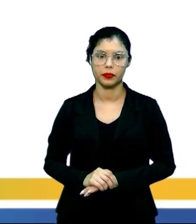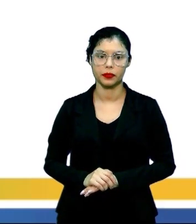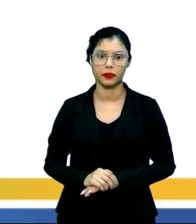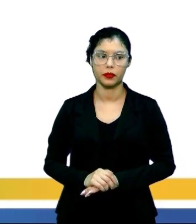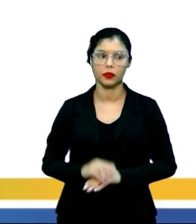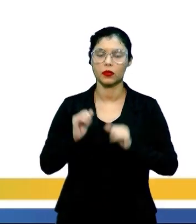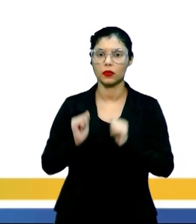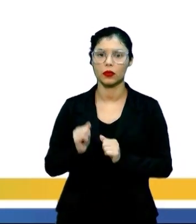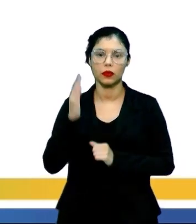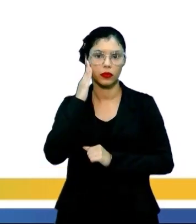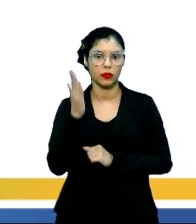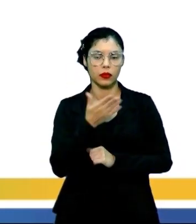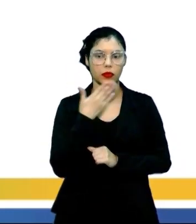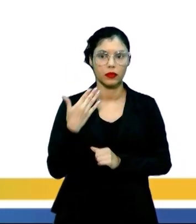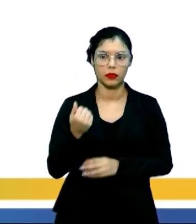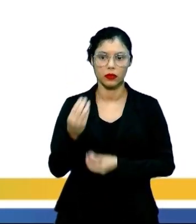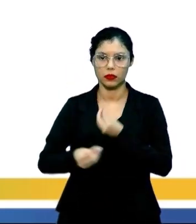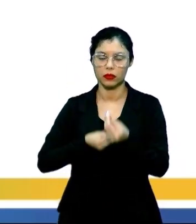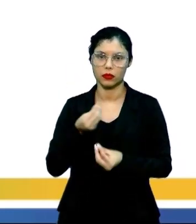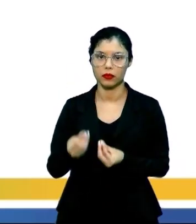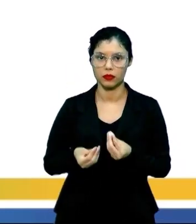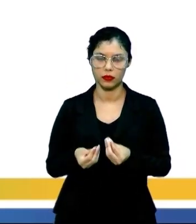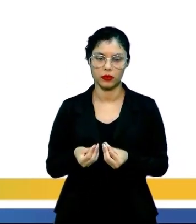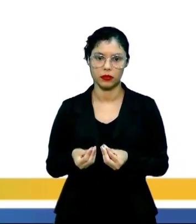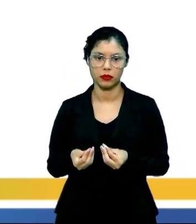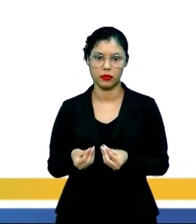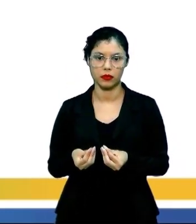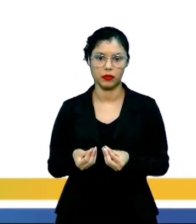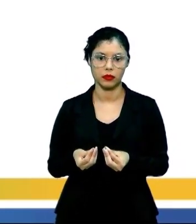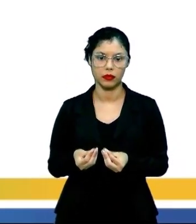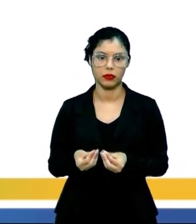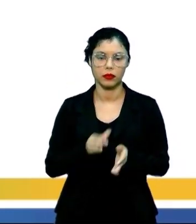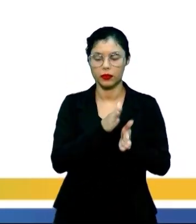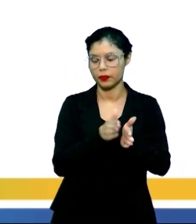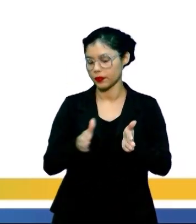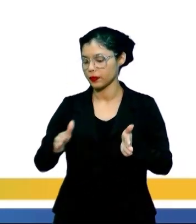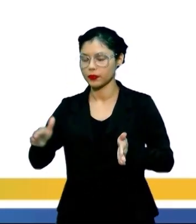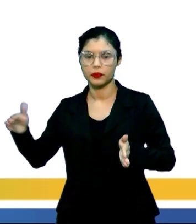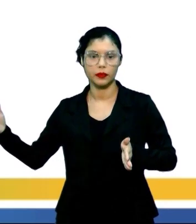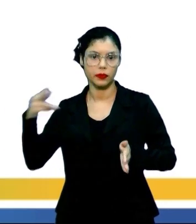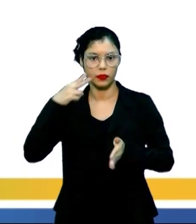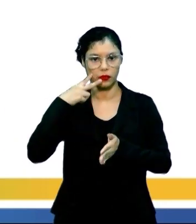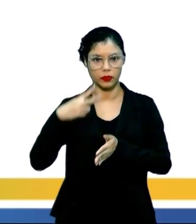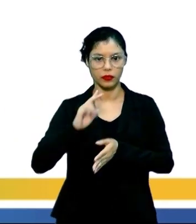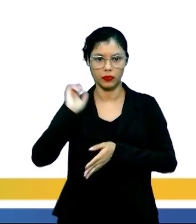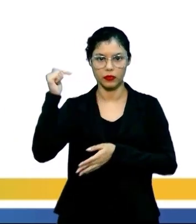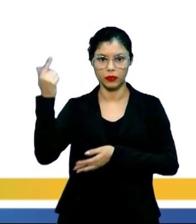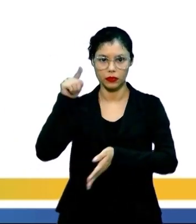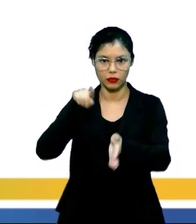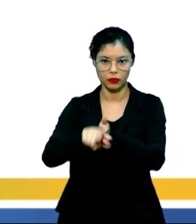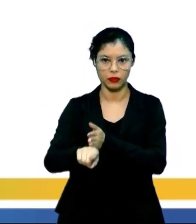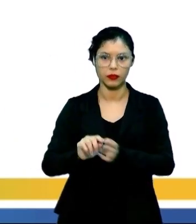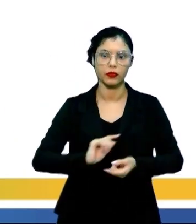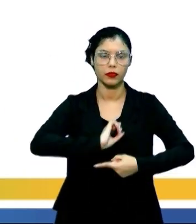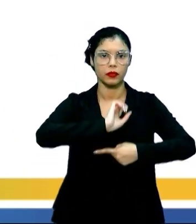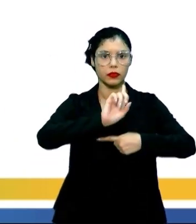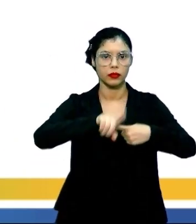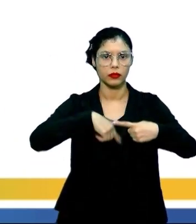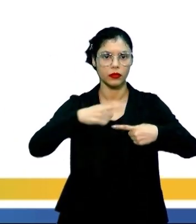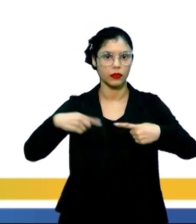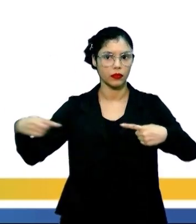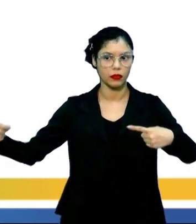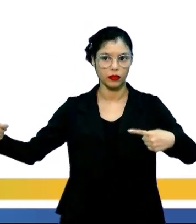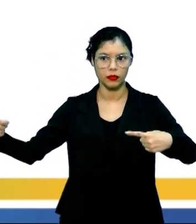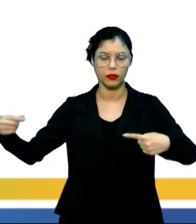Para que possamos entender melhor como que se dá esse conceito desse deslocamento, vamos analisar uma outra questão também deste livro, na